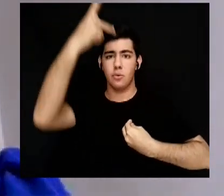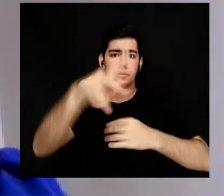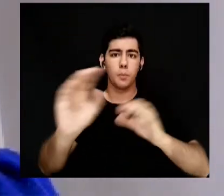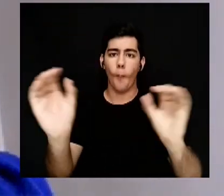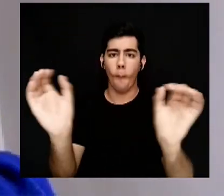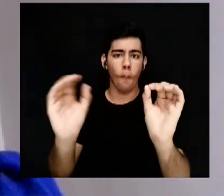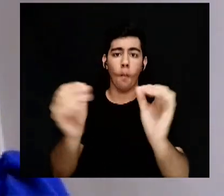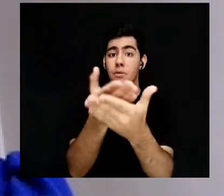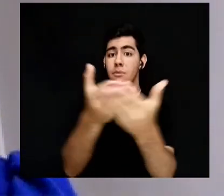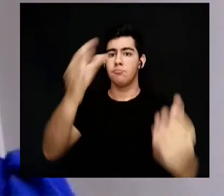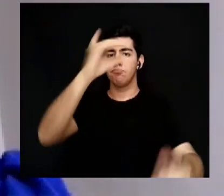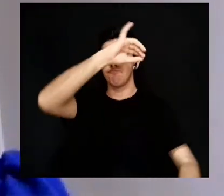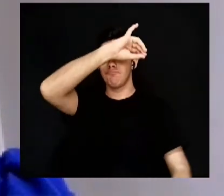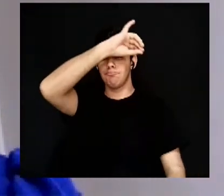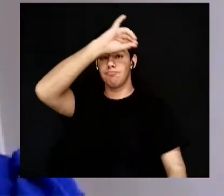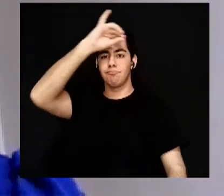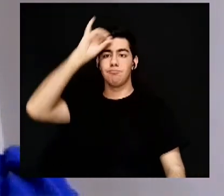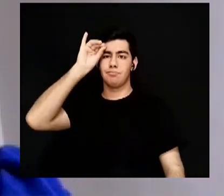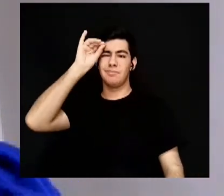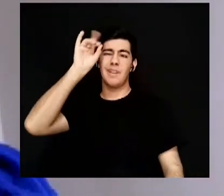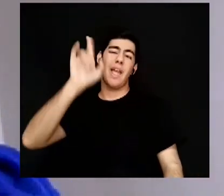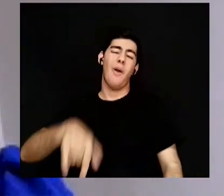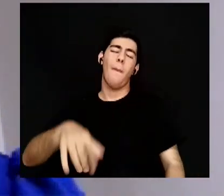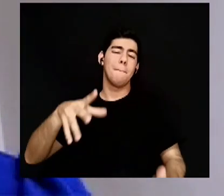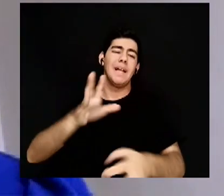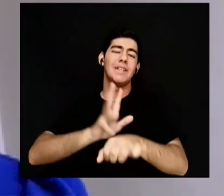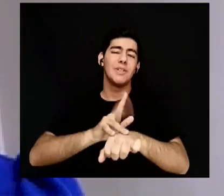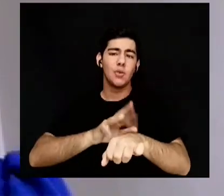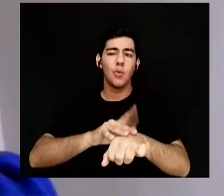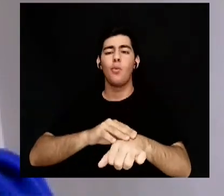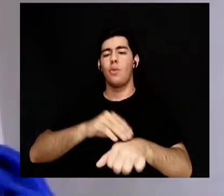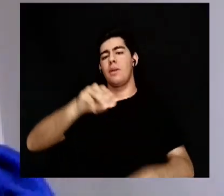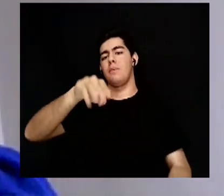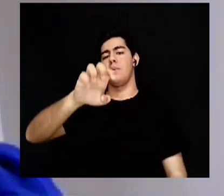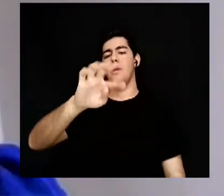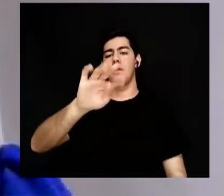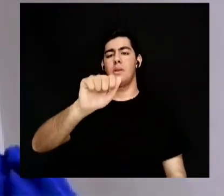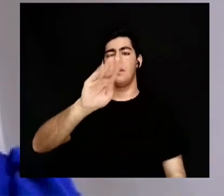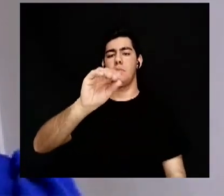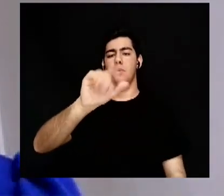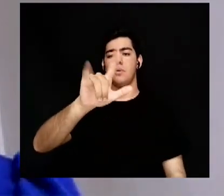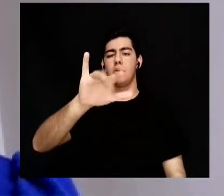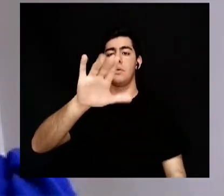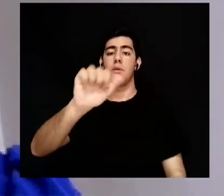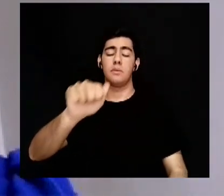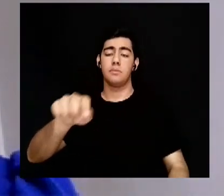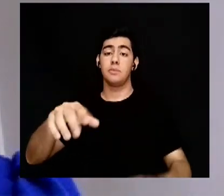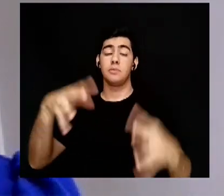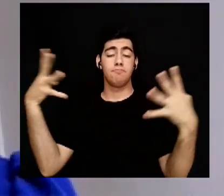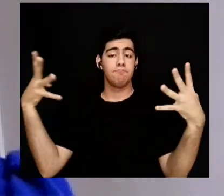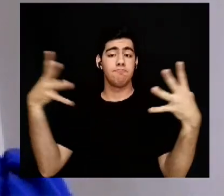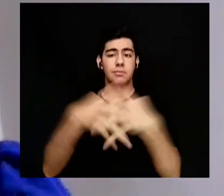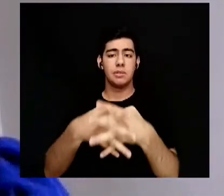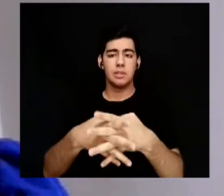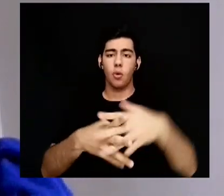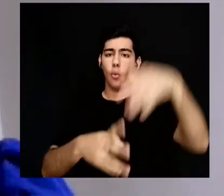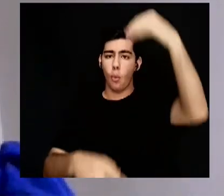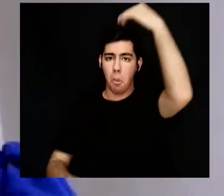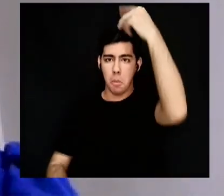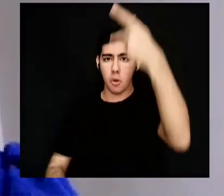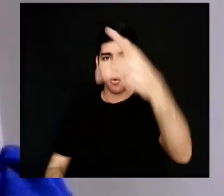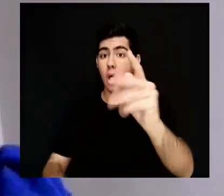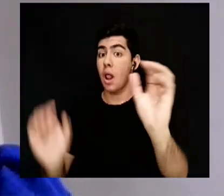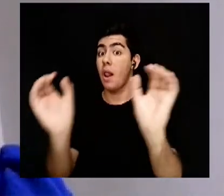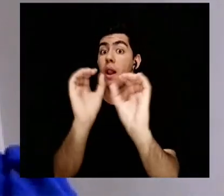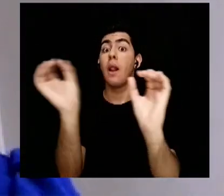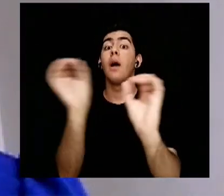doença metabólica complexa, hormonal também, então não é culpa sua, entenda isso. Não permita